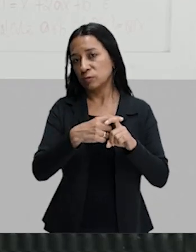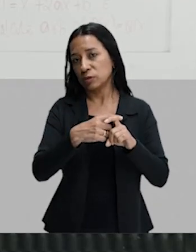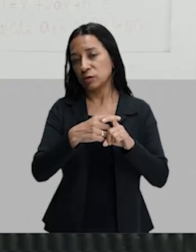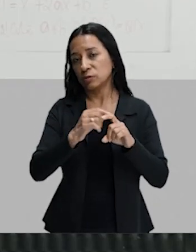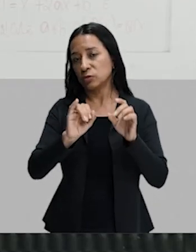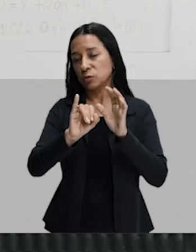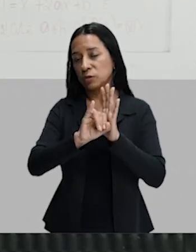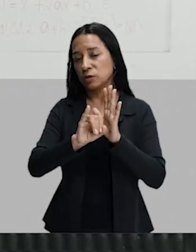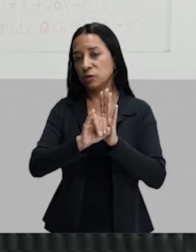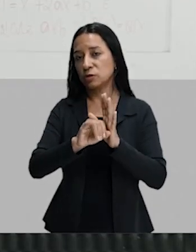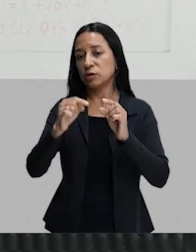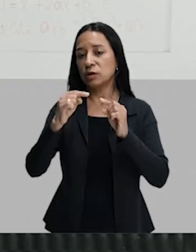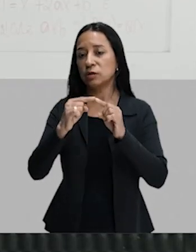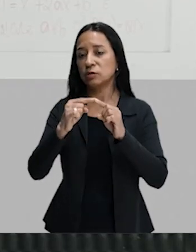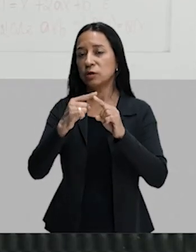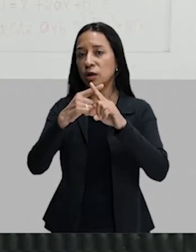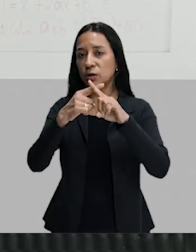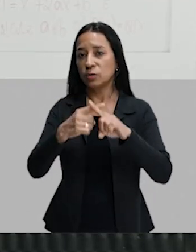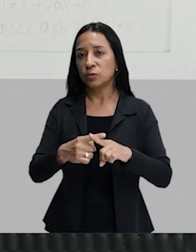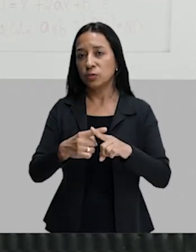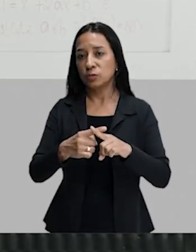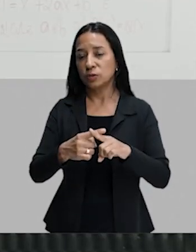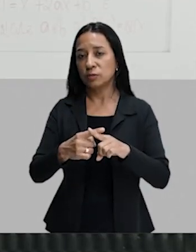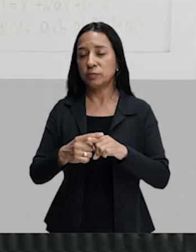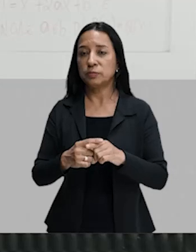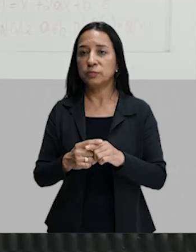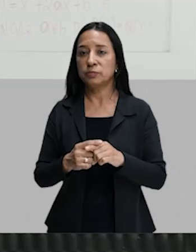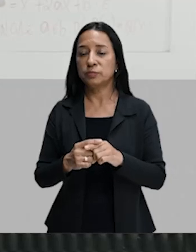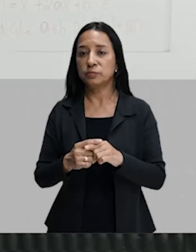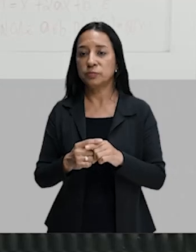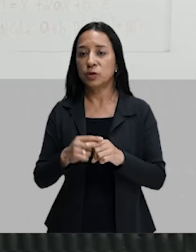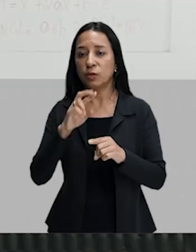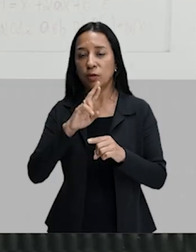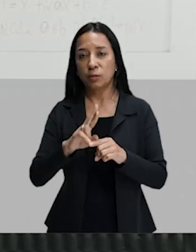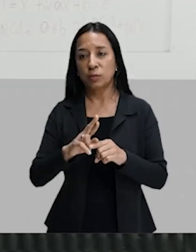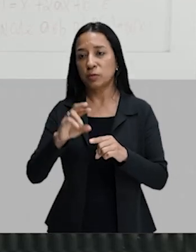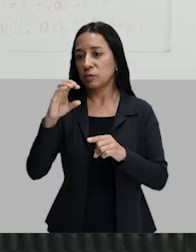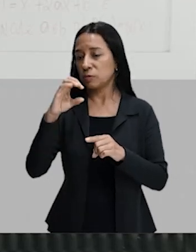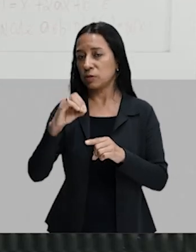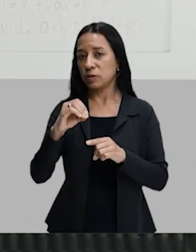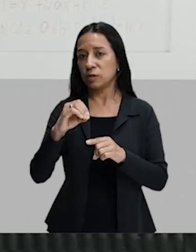né? Quando os coeficientes forem zero. Beleza, turminha? Espero que